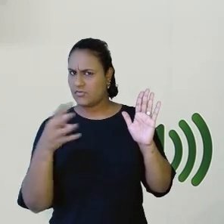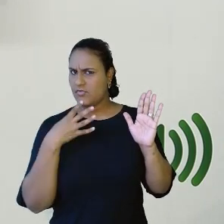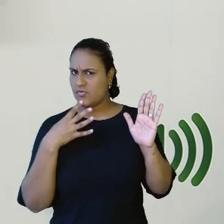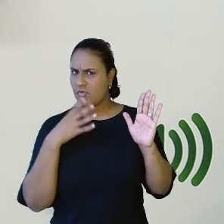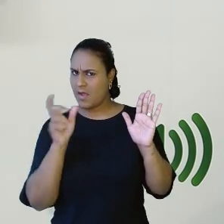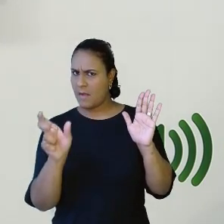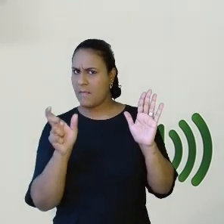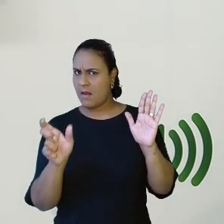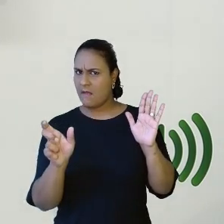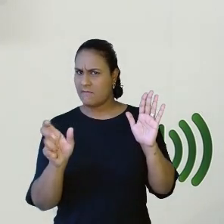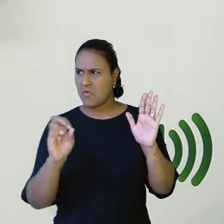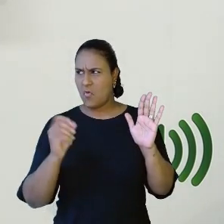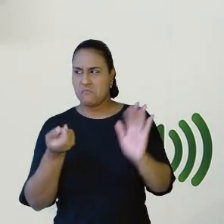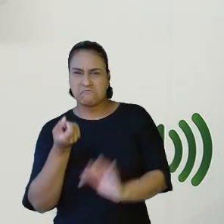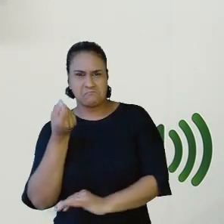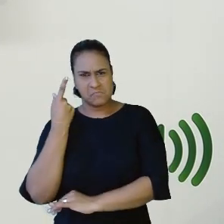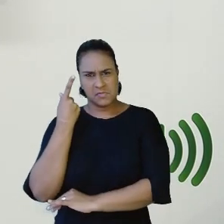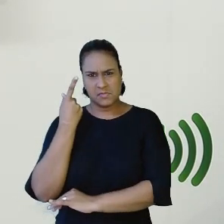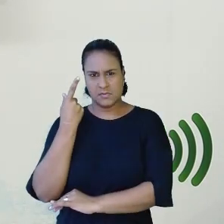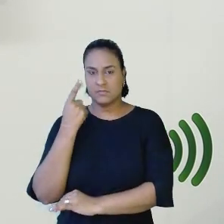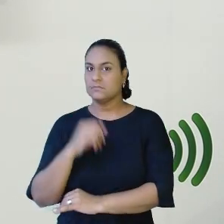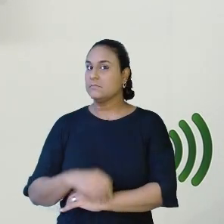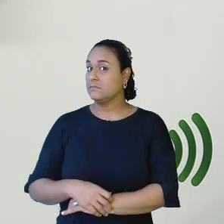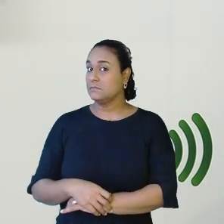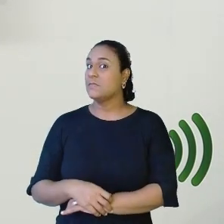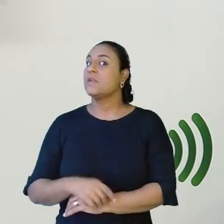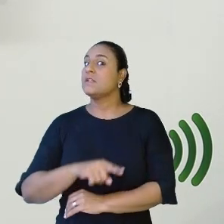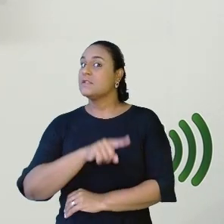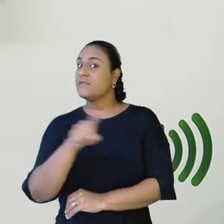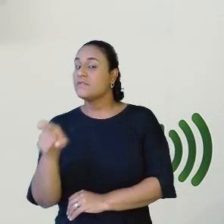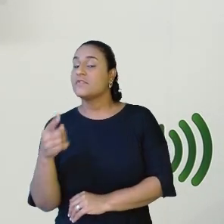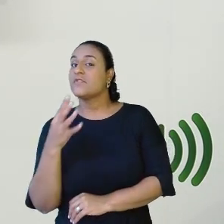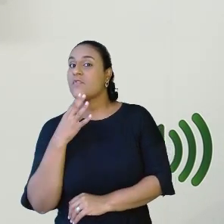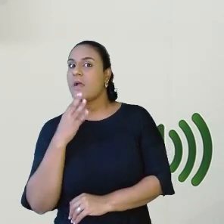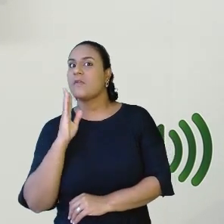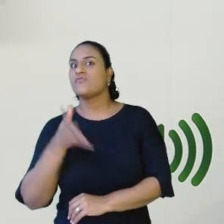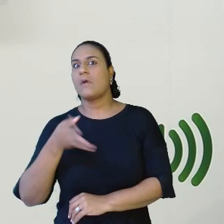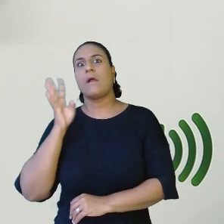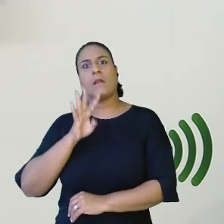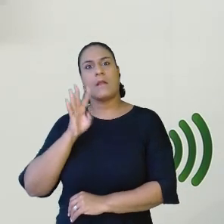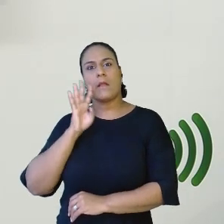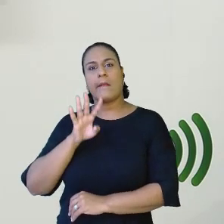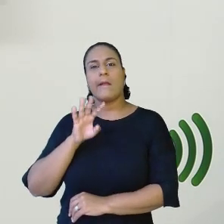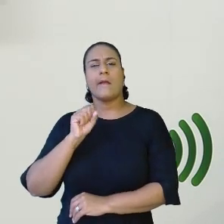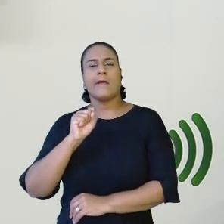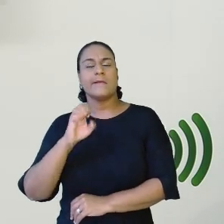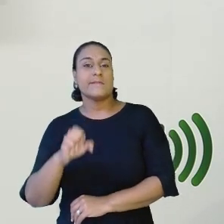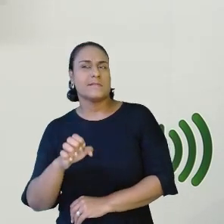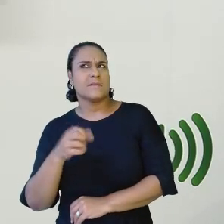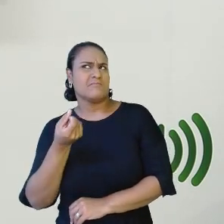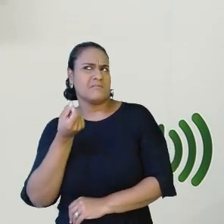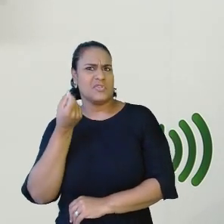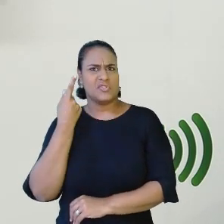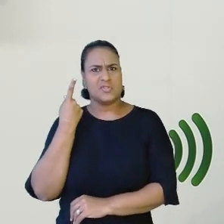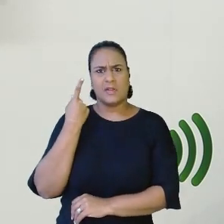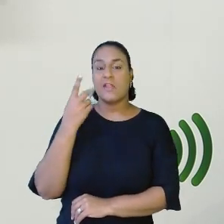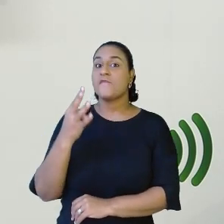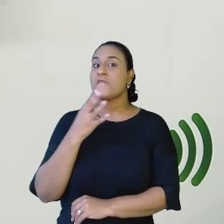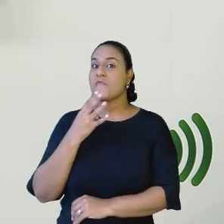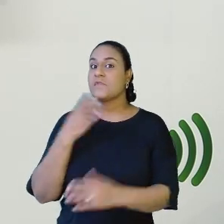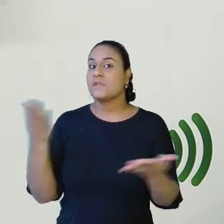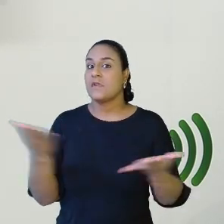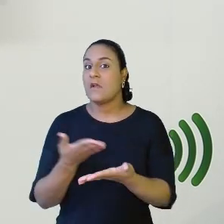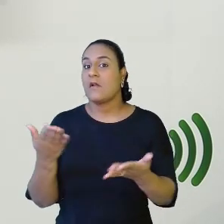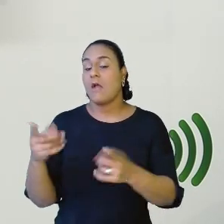elas são estranhas para vocês? Se são familiares, que legal. Se são estranhas, vamos conhecer agora. Esses são tipos de